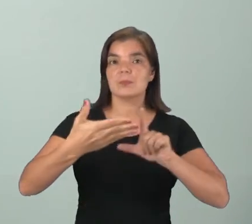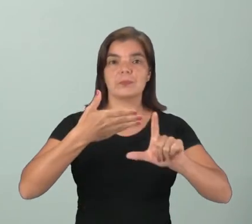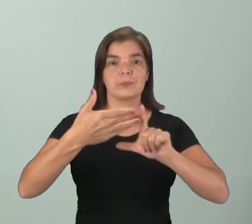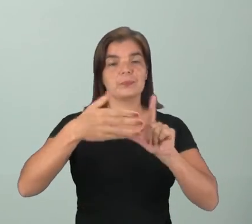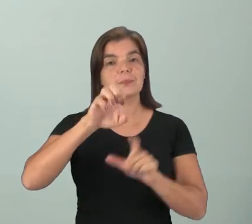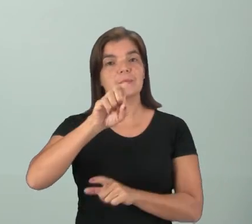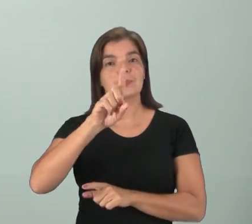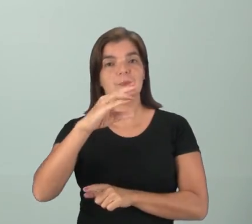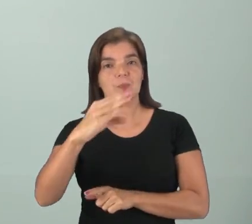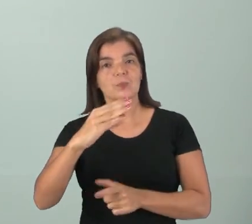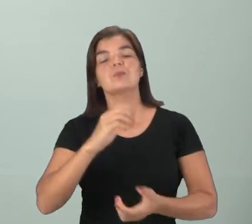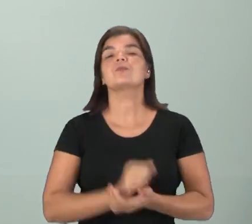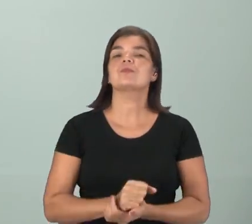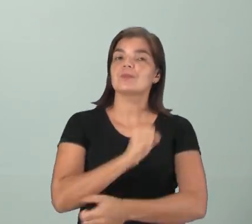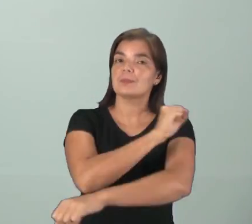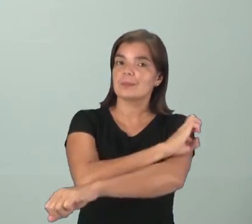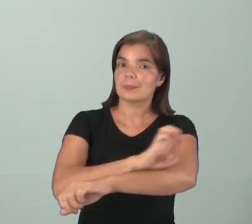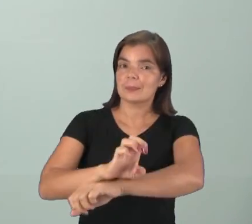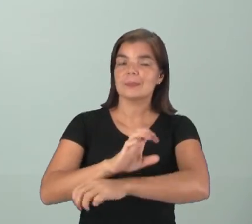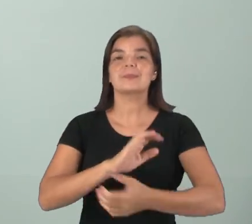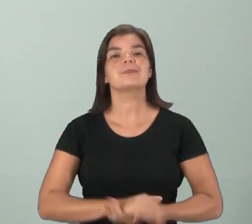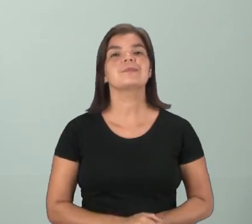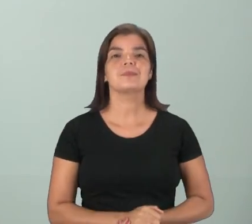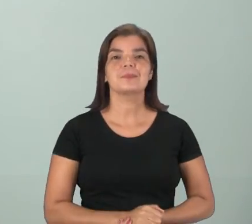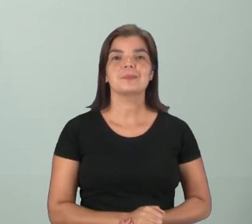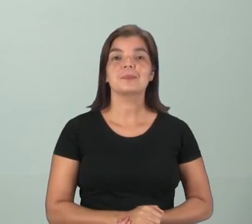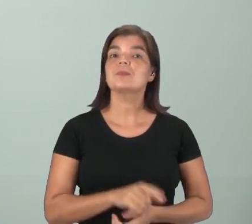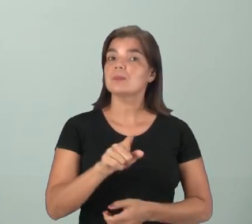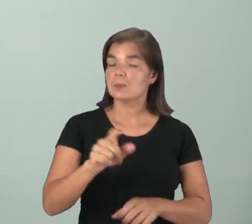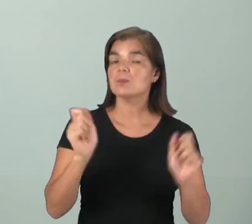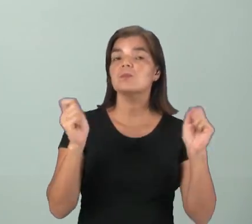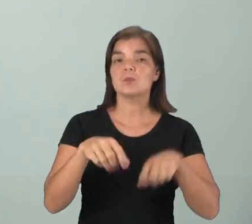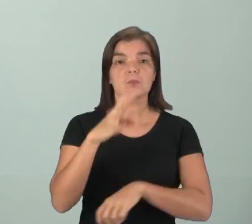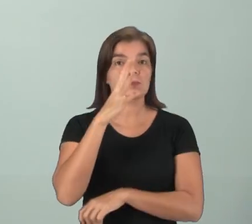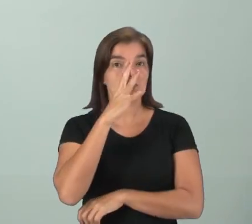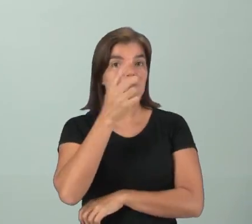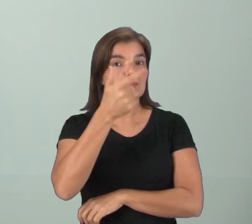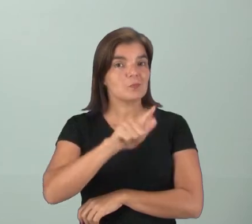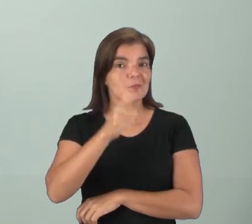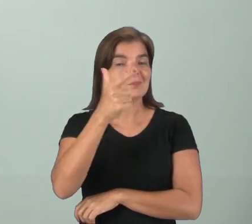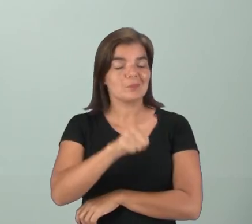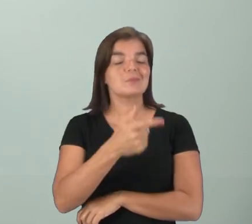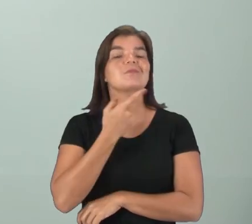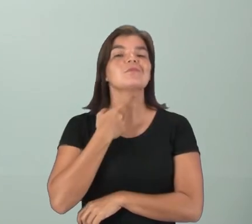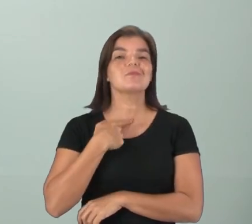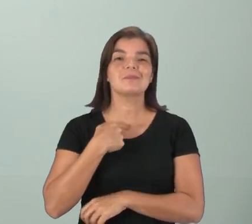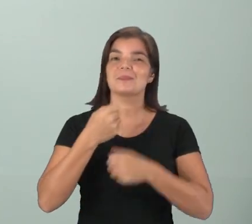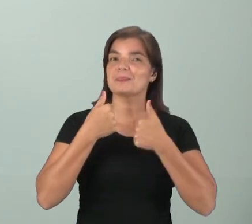acesso a essa aula na íntegra, acessem a plataforma Eduque no site da Secretaria de Educação, que lá vocês podem